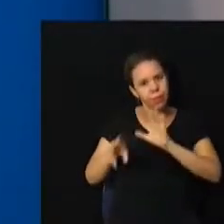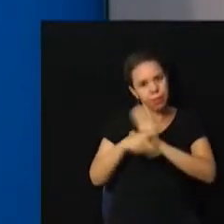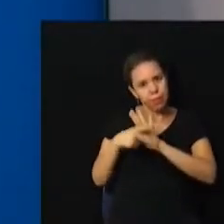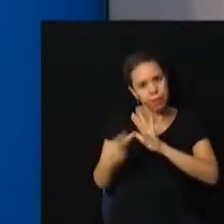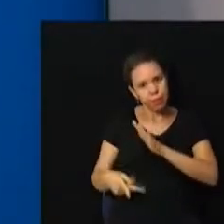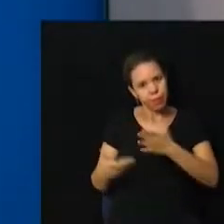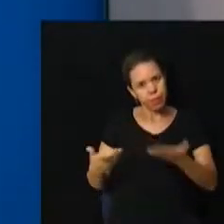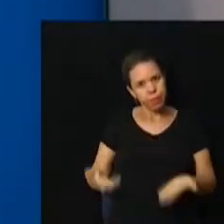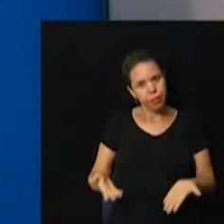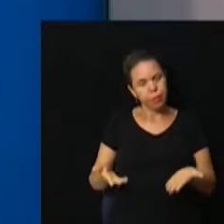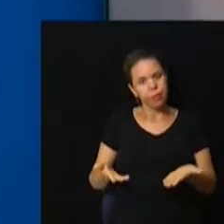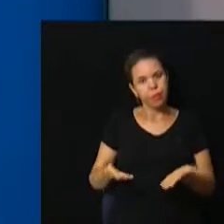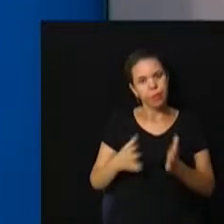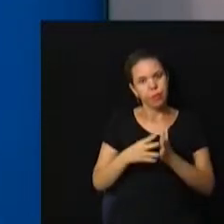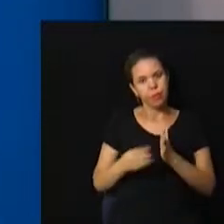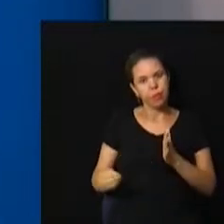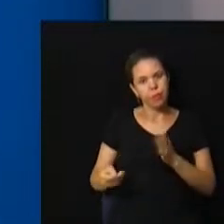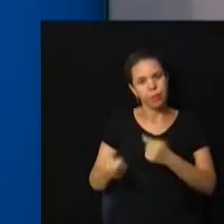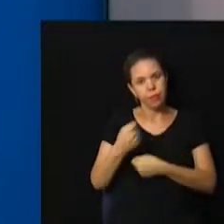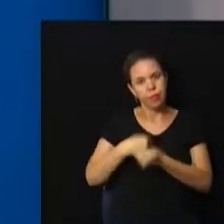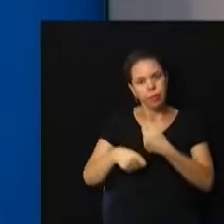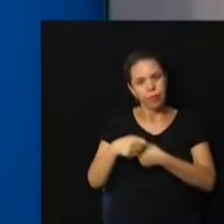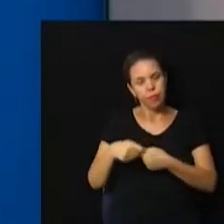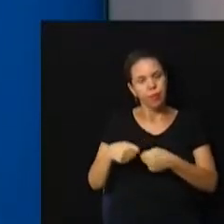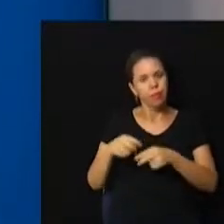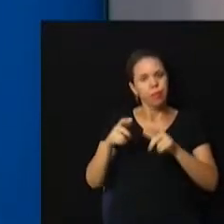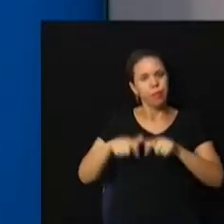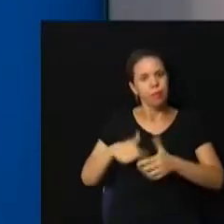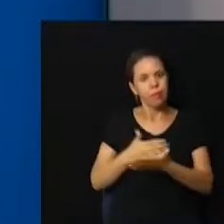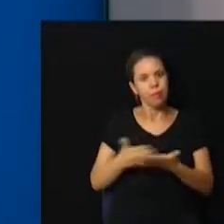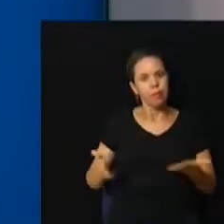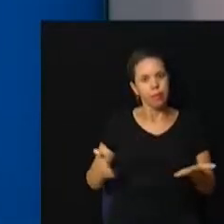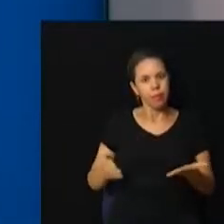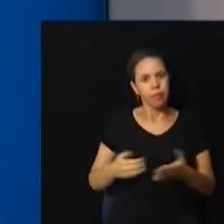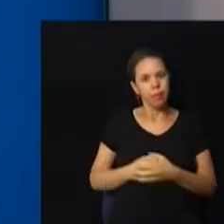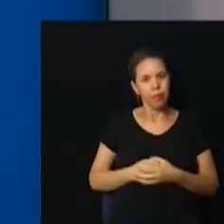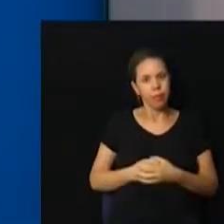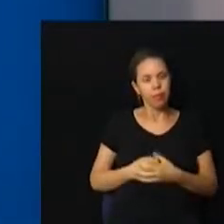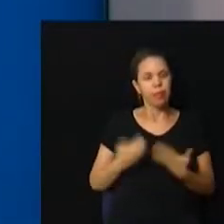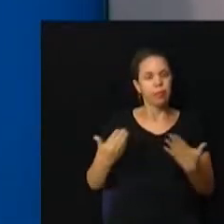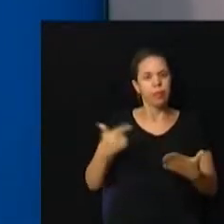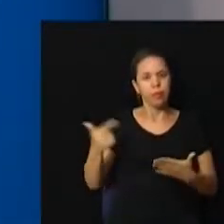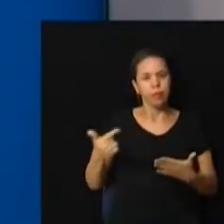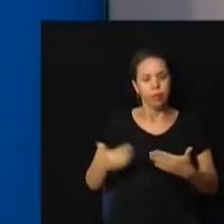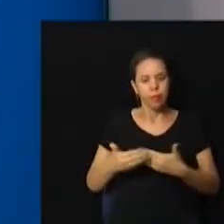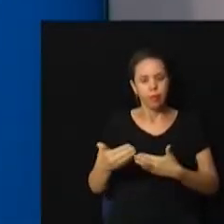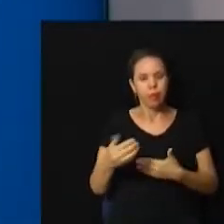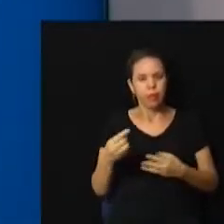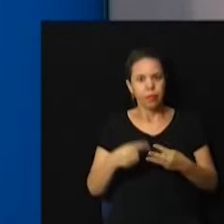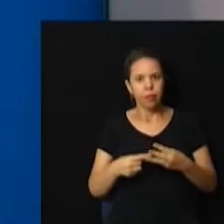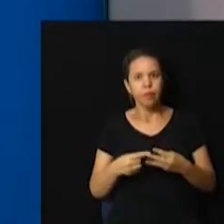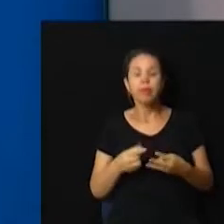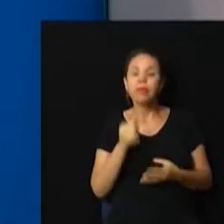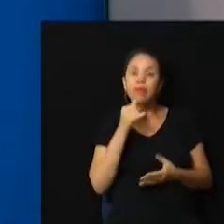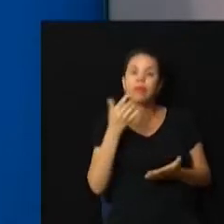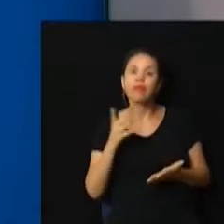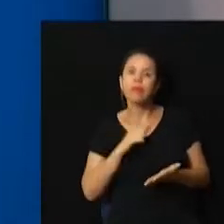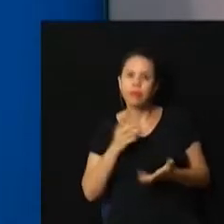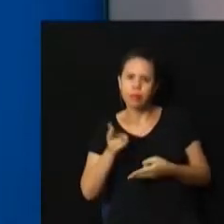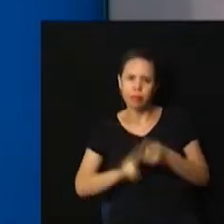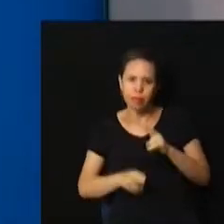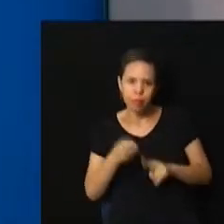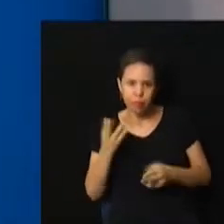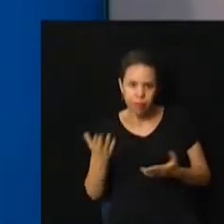treinamentos específicos, né, de modelagem de negócios. Então, por onde eu começo, Carla? Qual que é o segundo passo, o terceiro? Mas